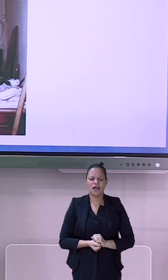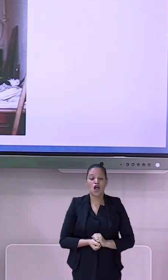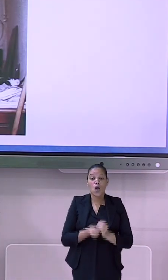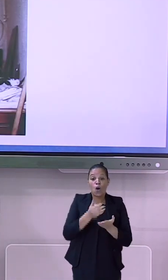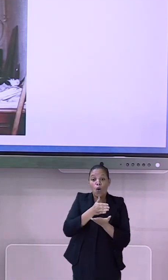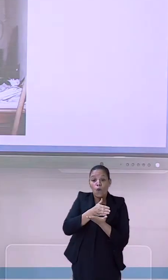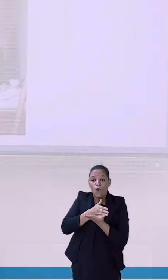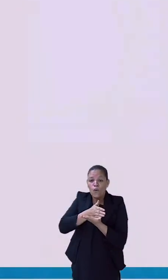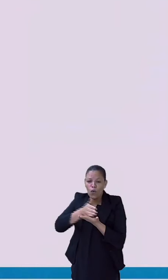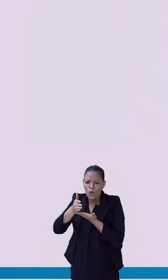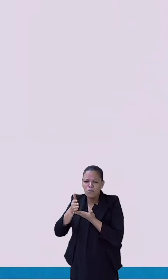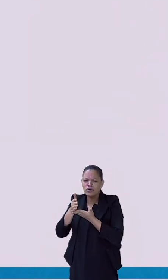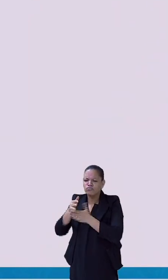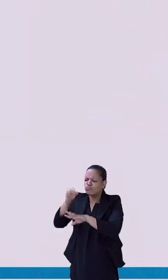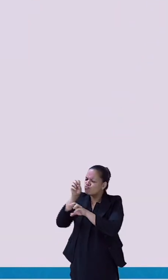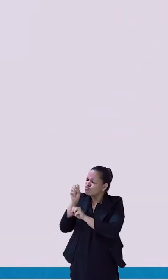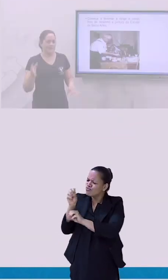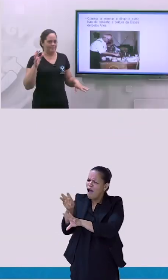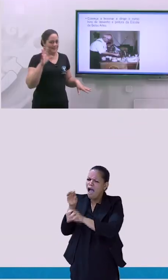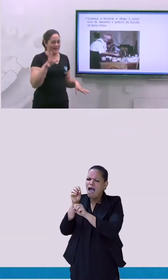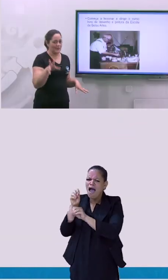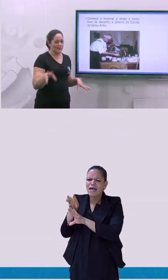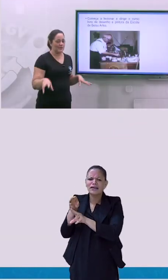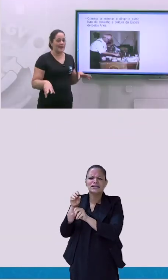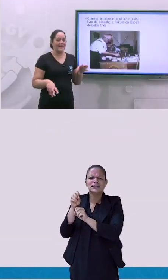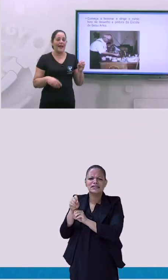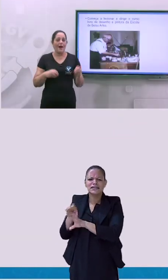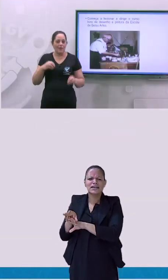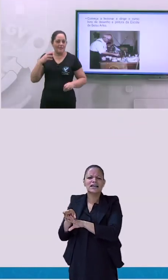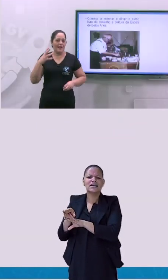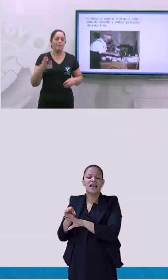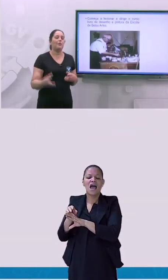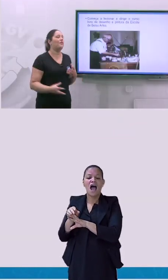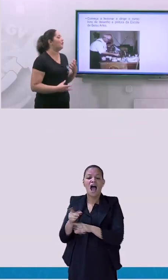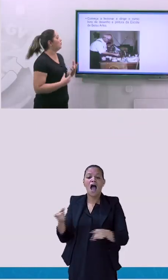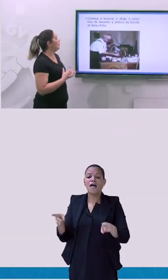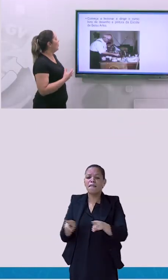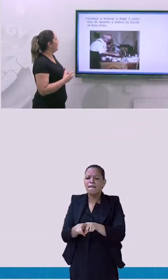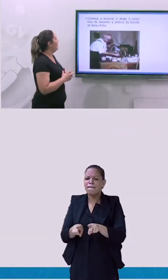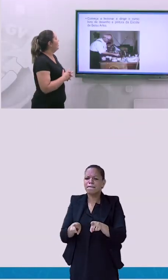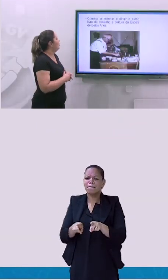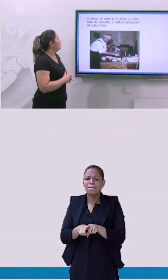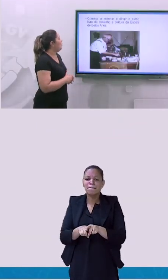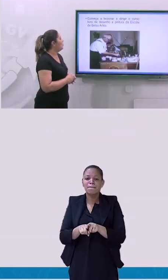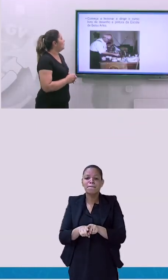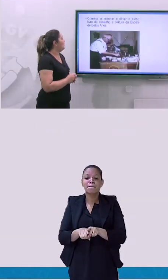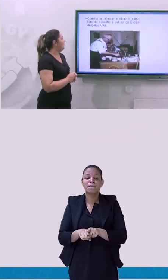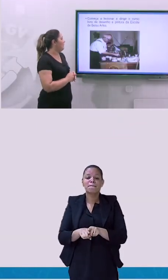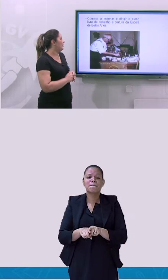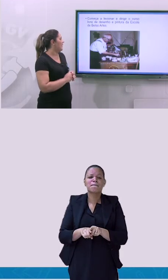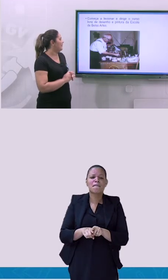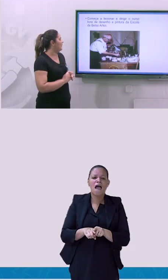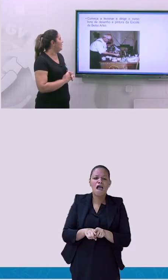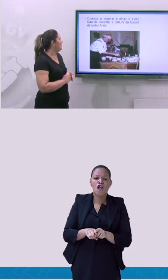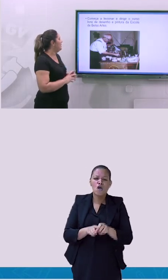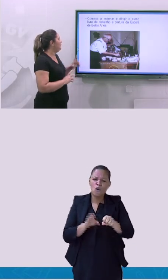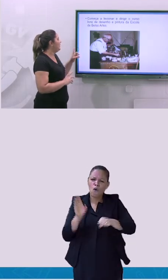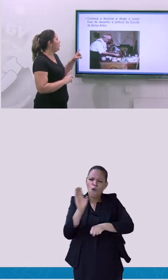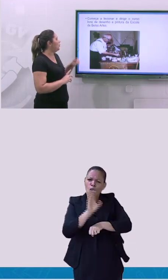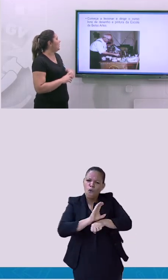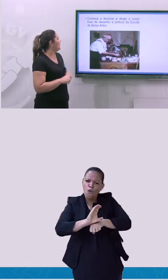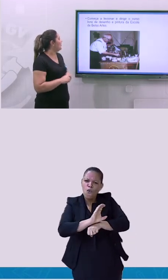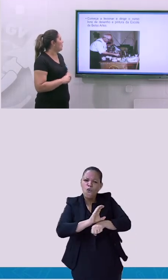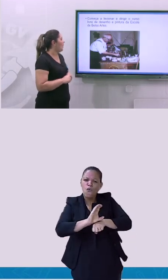Ele começou a lecionar. O que é lecionar, professora? Ele começou a dar aulas, ele era professor, do curso livre de desenho